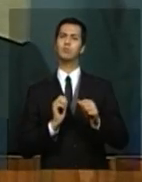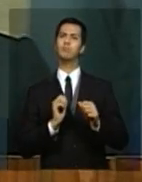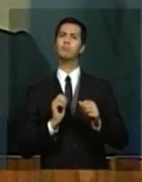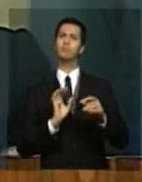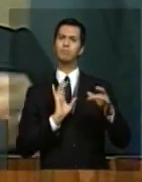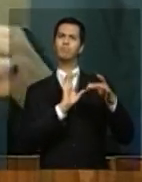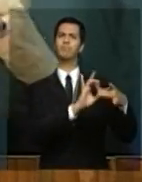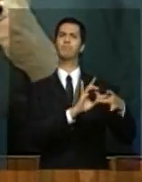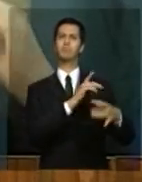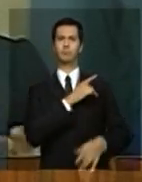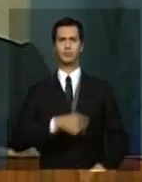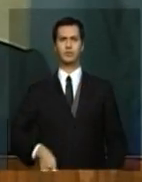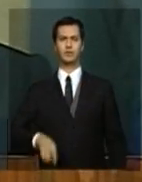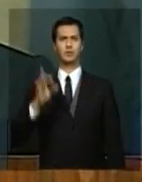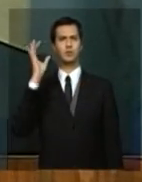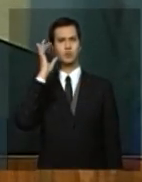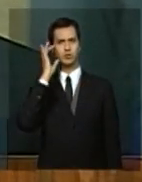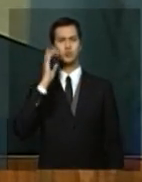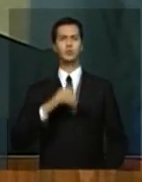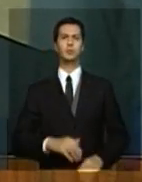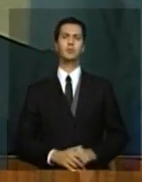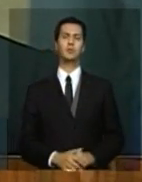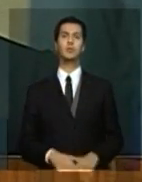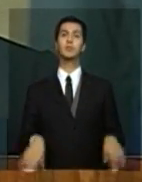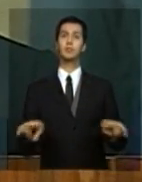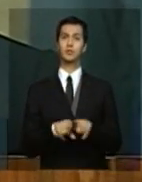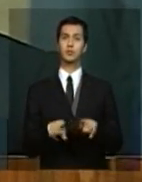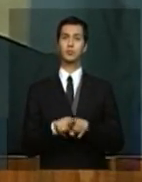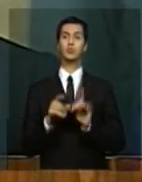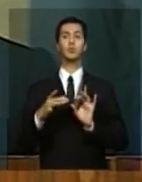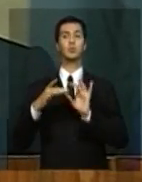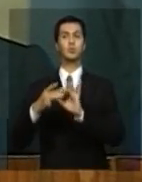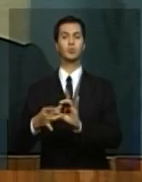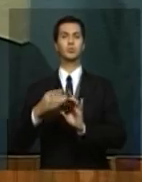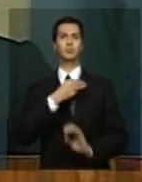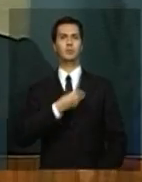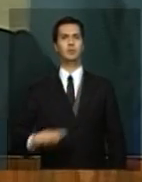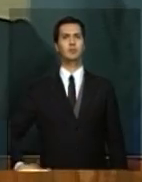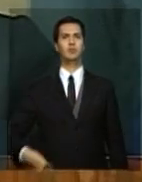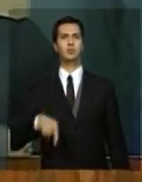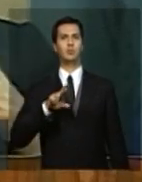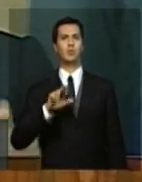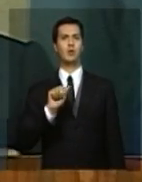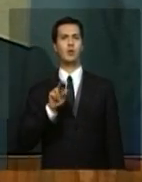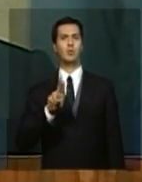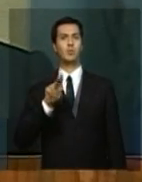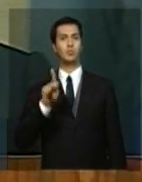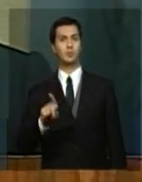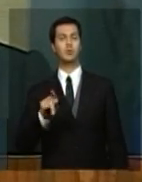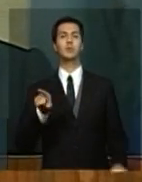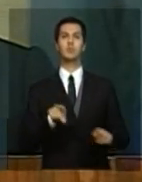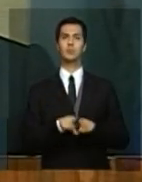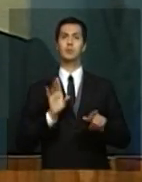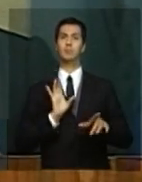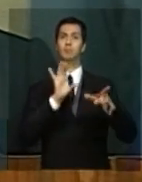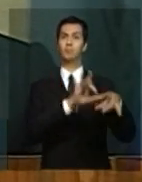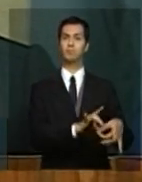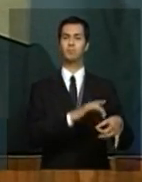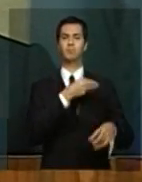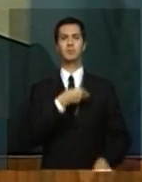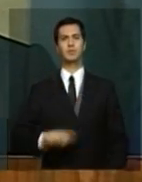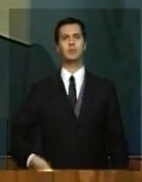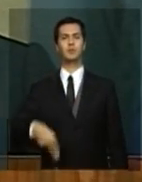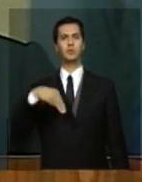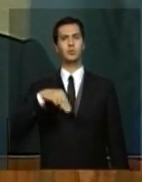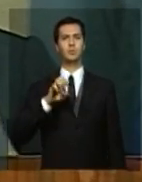Dilma ao ao Ministro RP ao Ministro Mercadante de